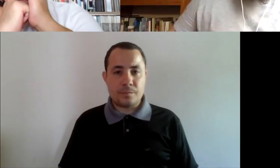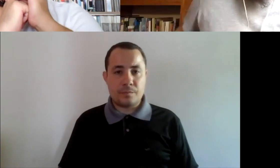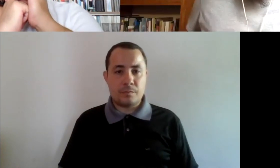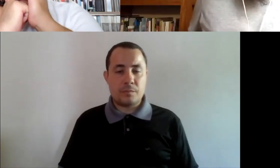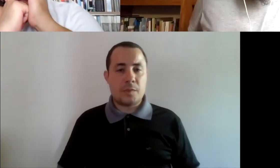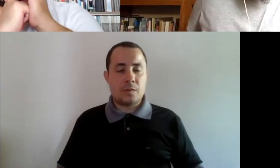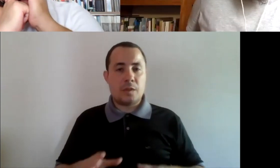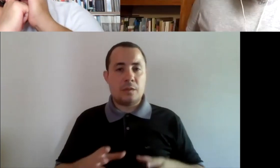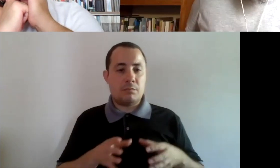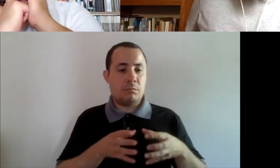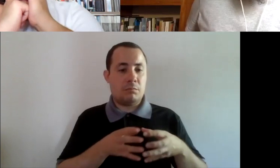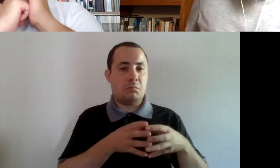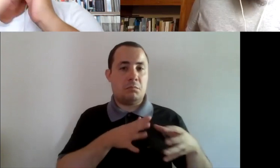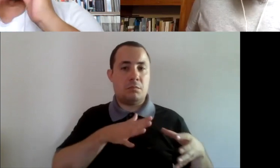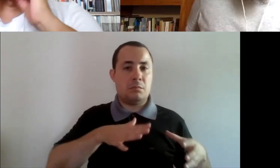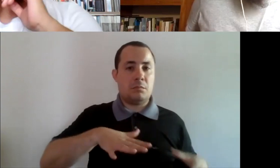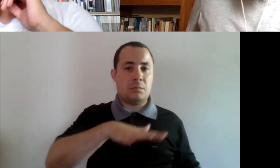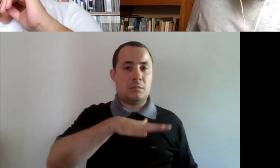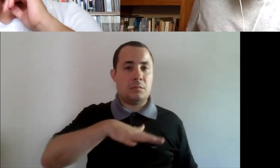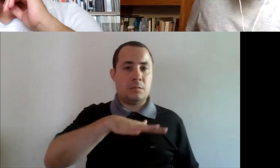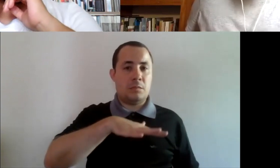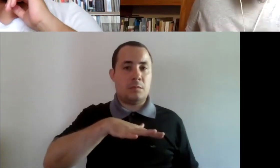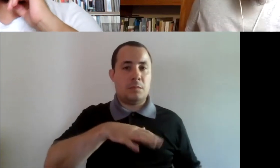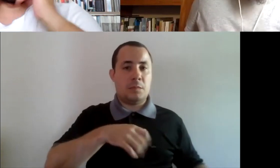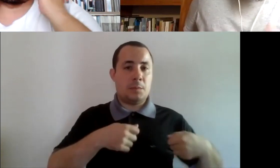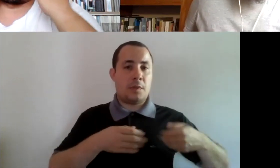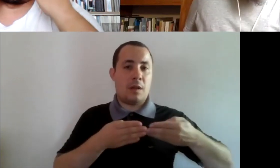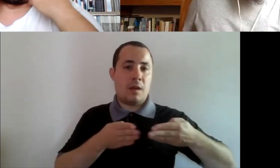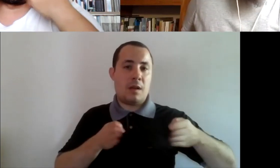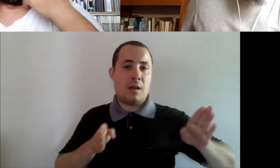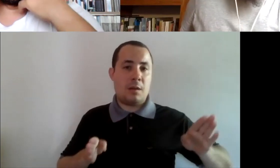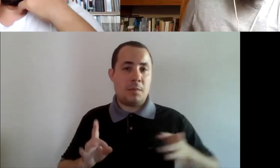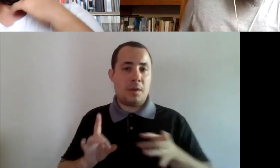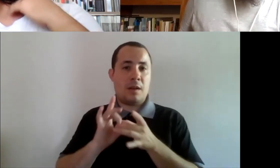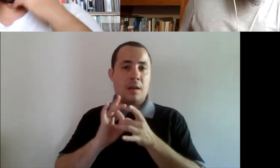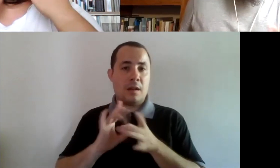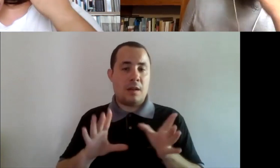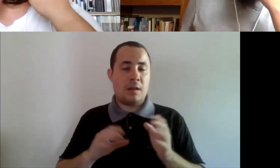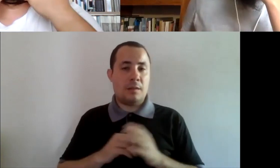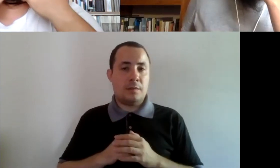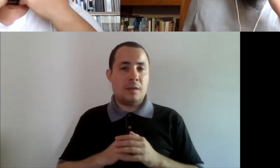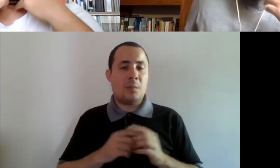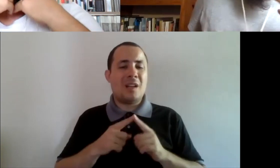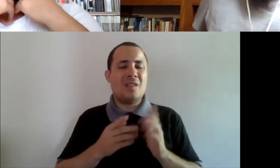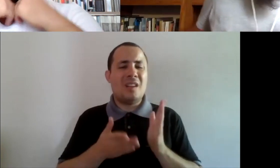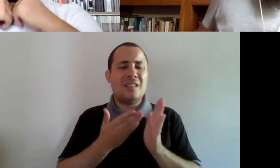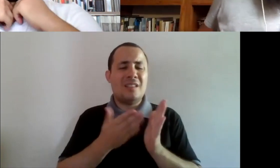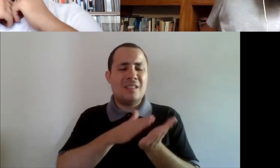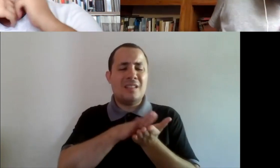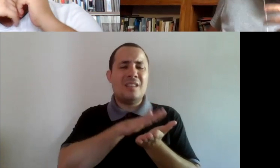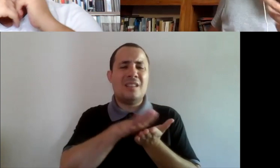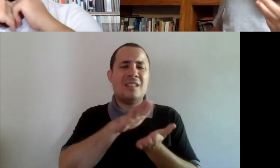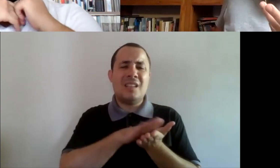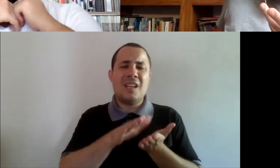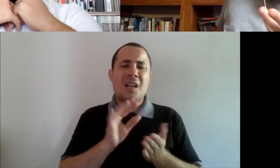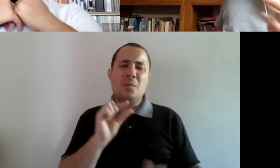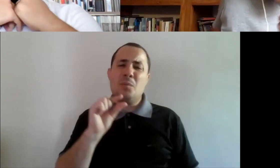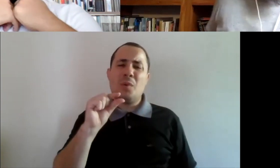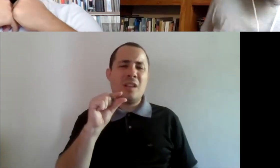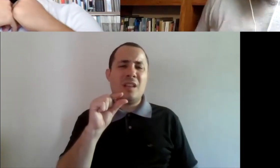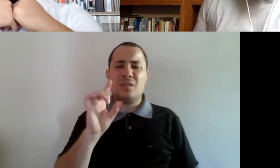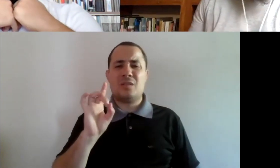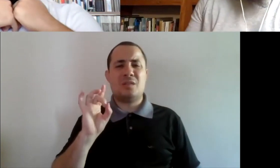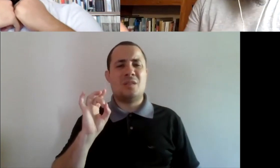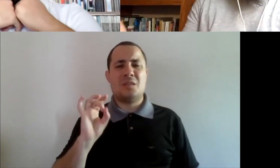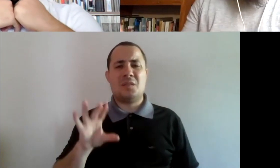Regional, quer dizer, de abrir espaço para essas editoras. Porque como as tiragens são pequenas, também não é o caso, por exemplo, de uma editora